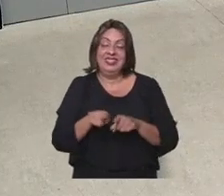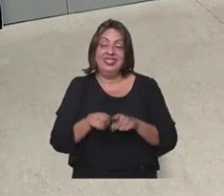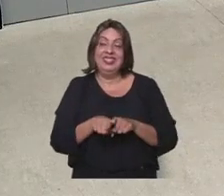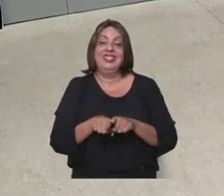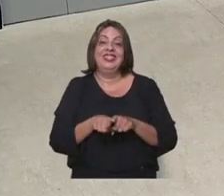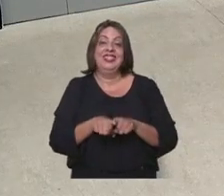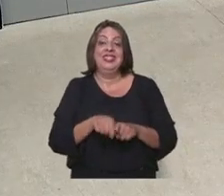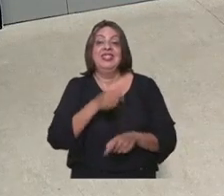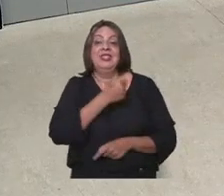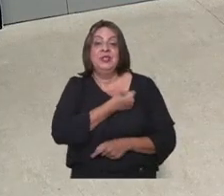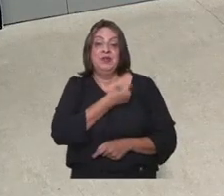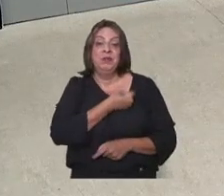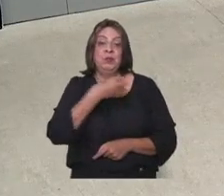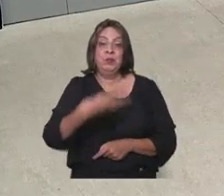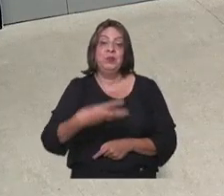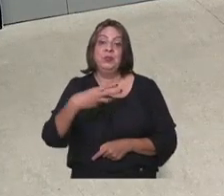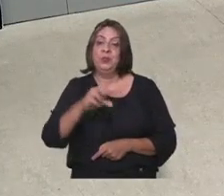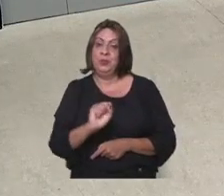38.